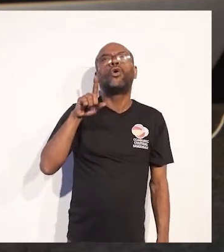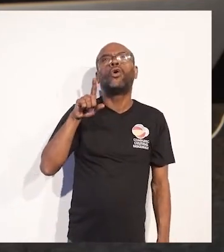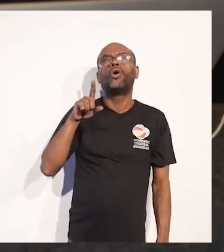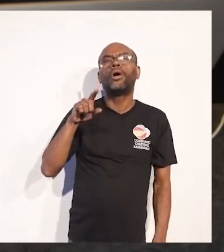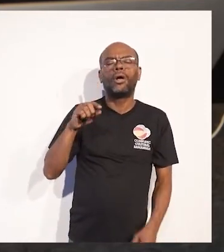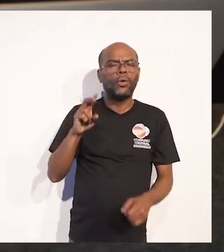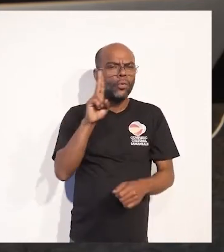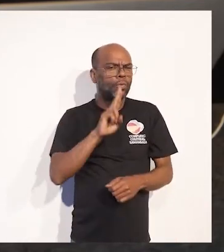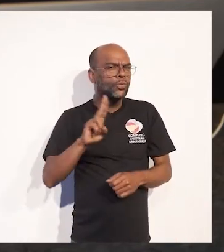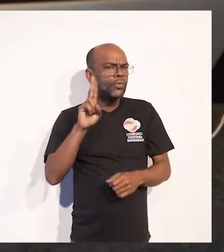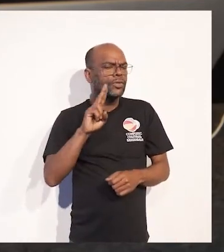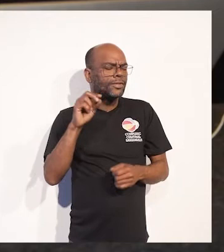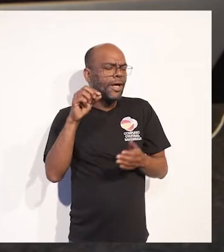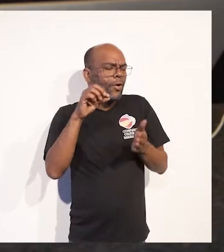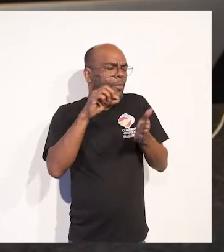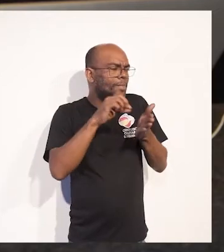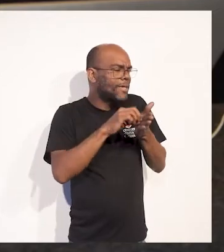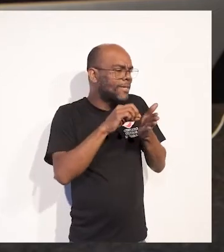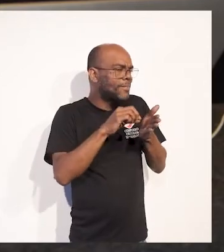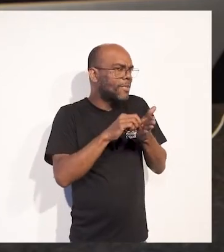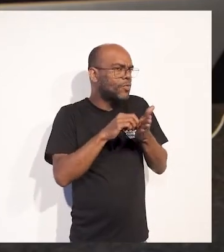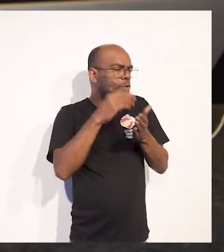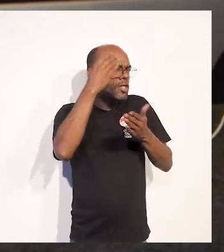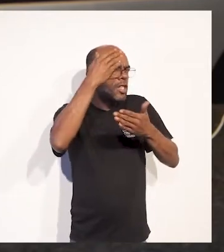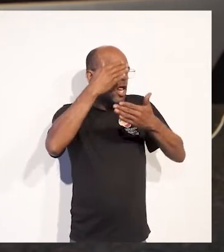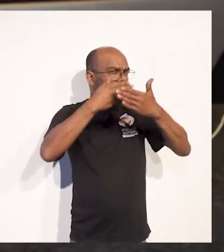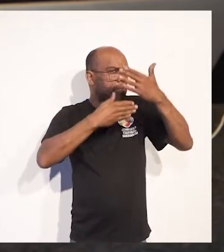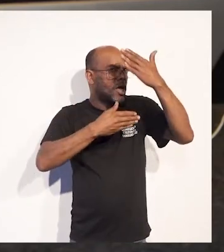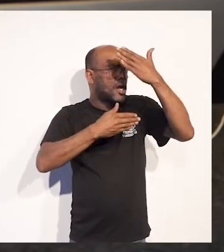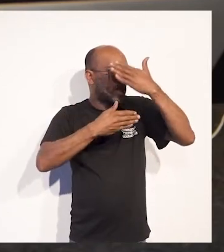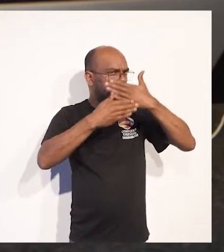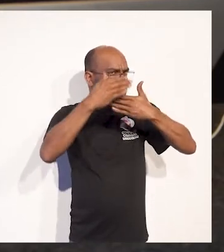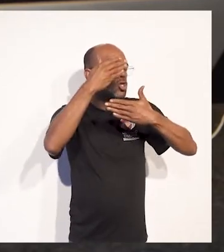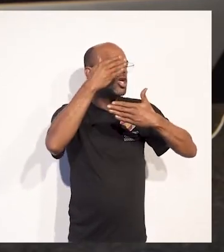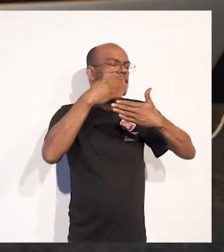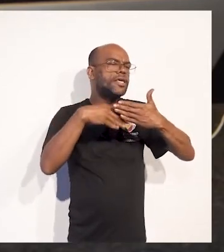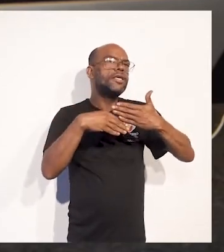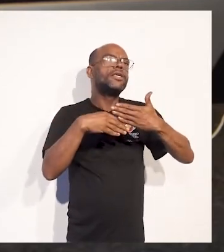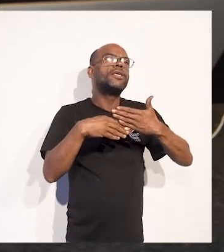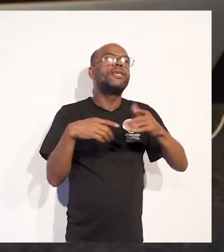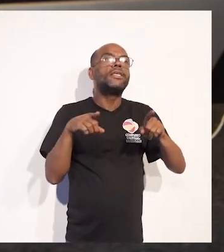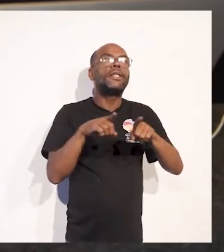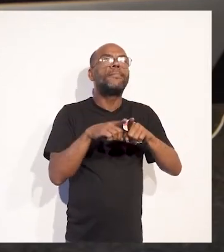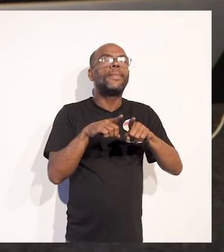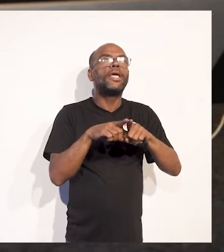cores pigmentos transparente, que é o ciano, o magenta